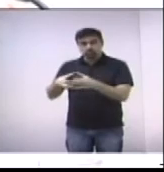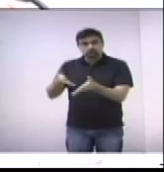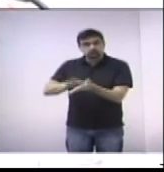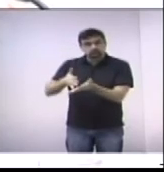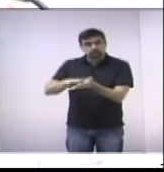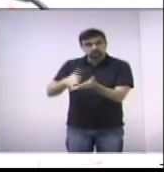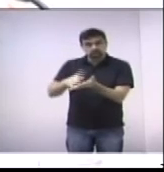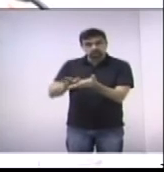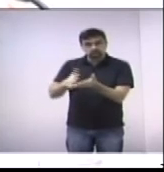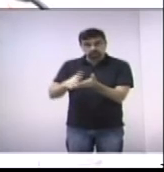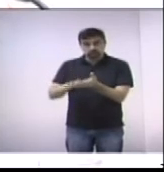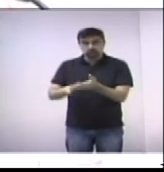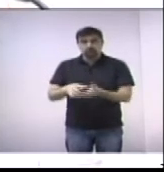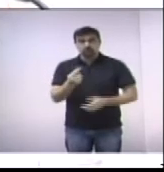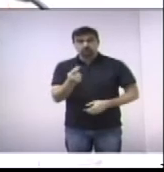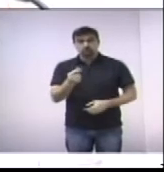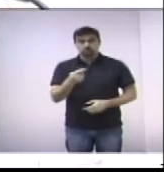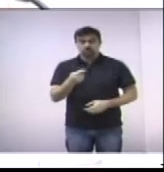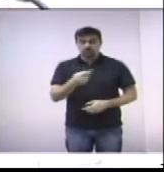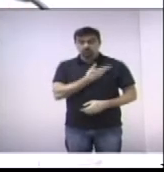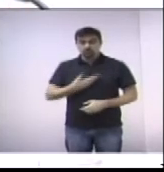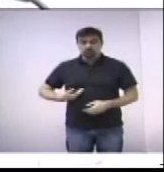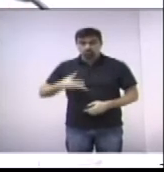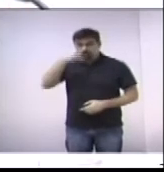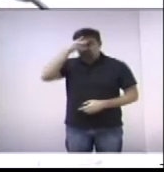para com o erário público municipal